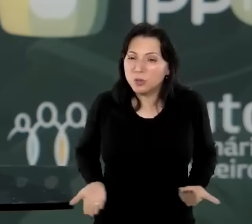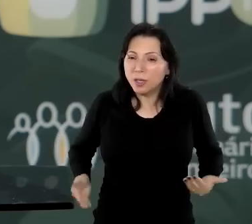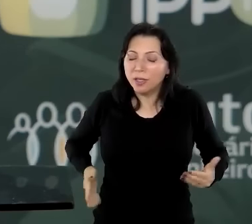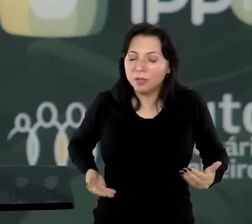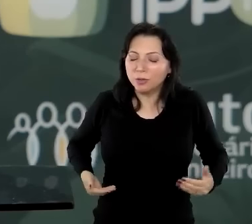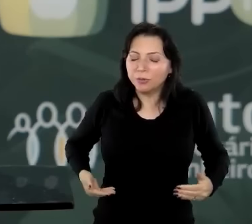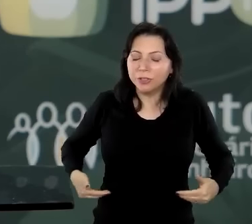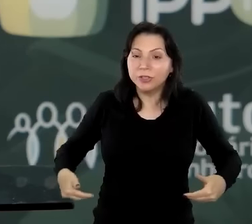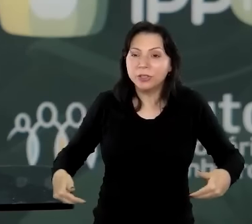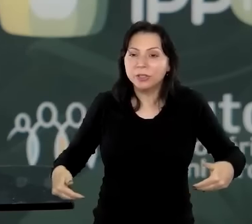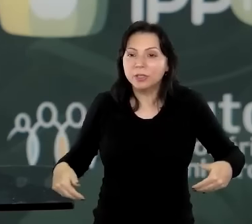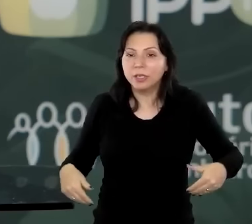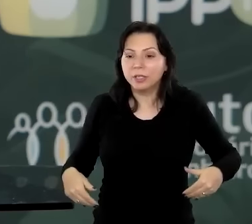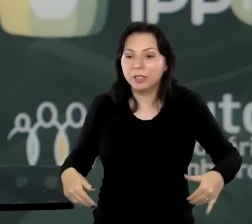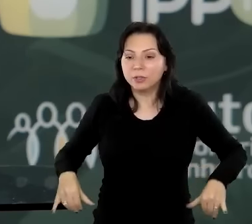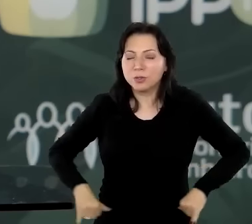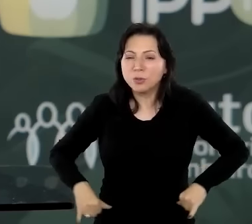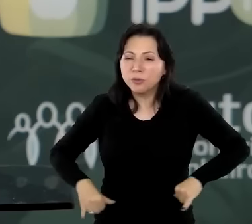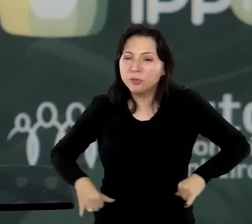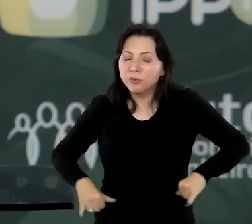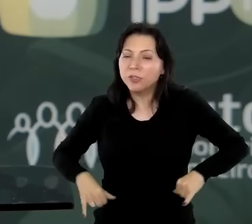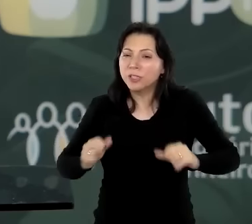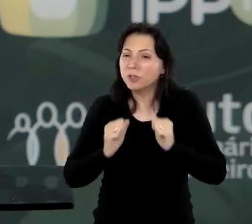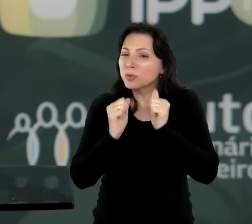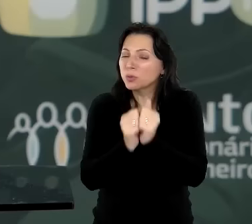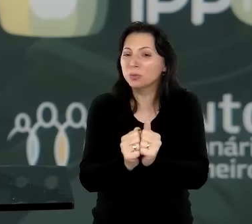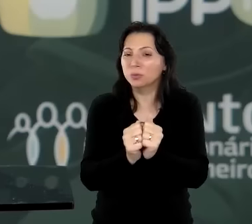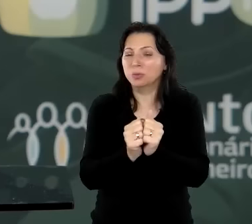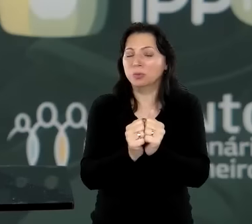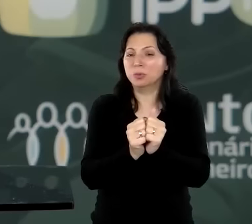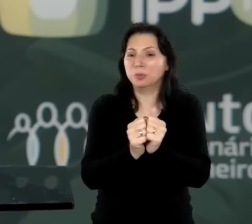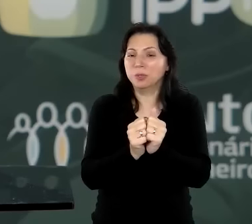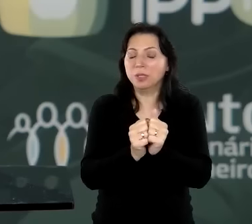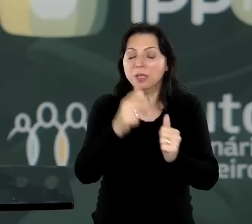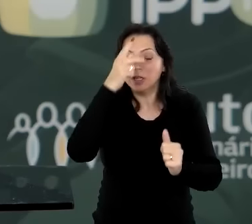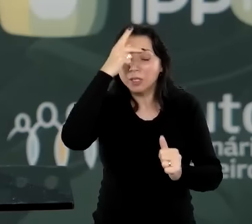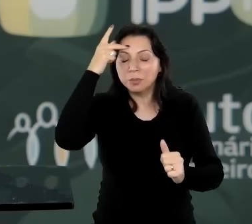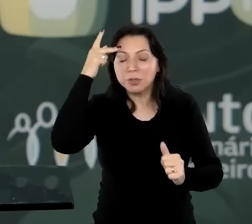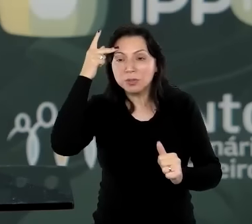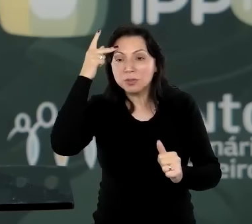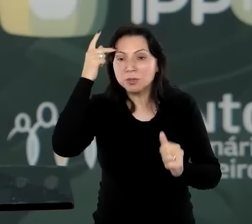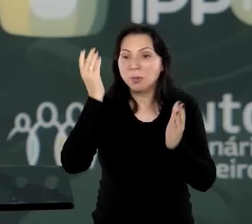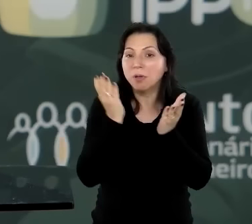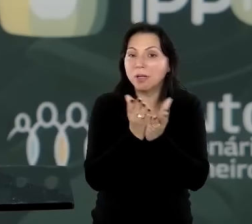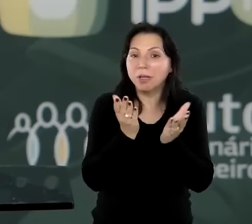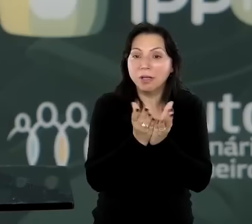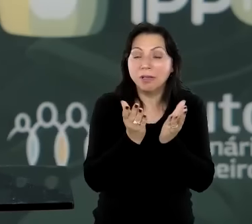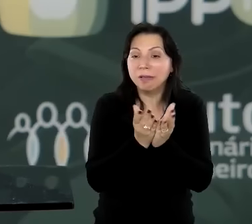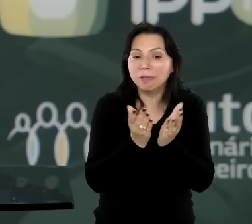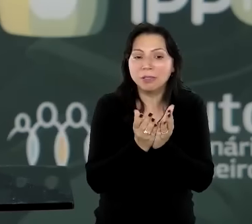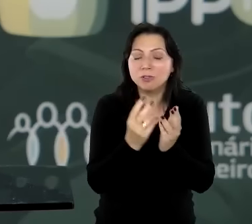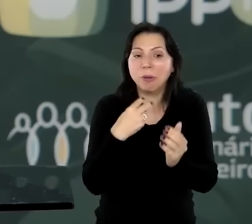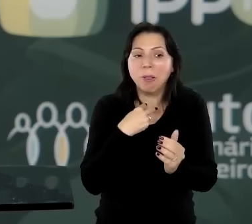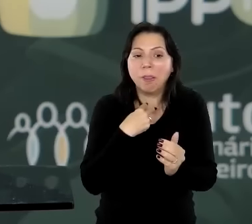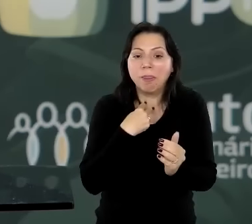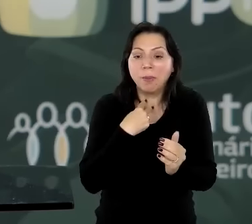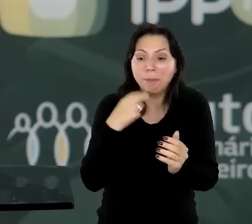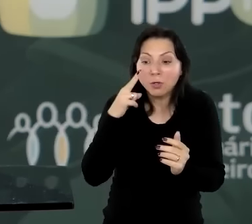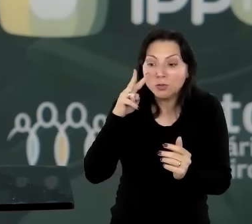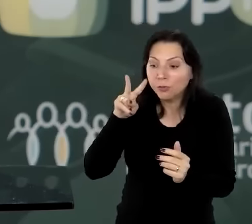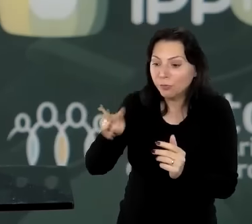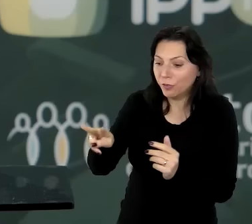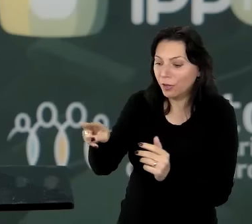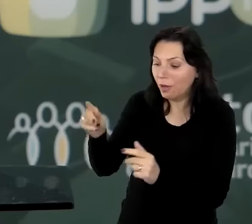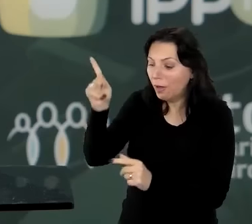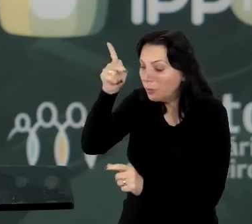socorrê-la, ajudá-la. Um cristão não pode ser uma pessoa alienada, uma pessoa que vive e vê o outro sofrer e não faz nada, nem não sente nada,